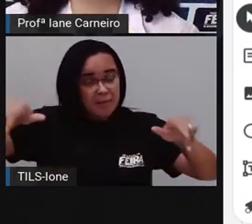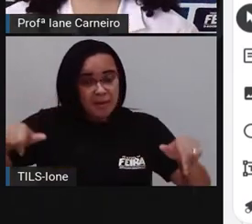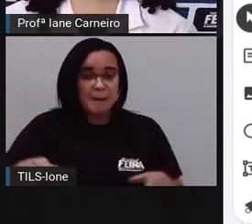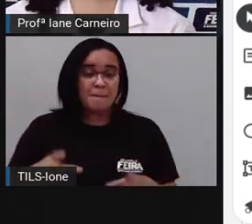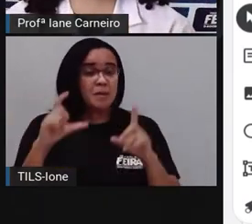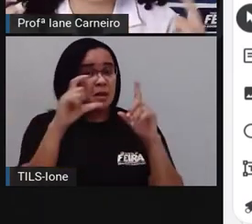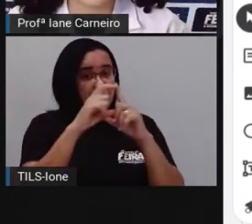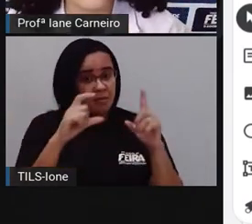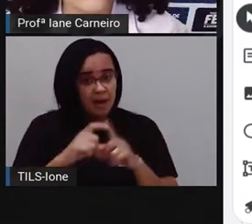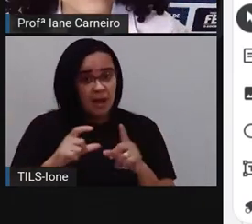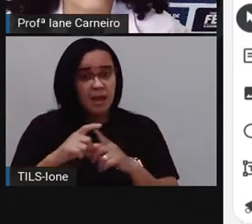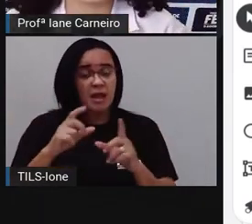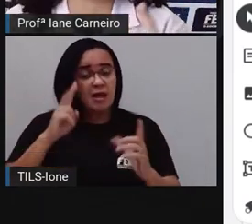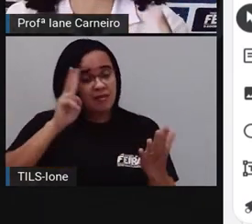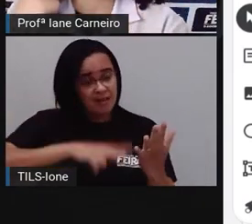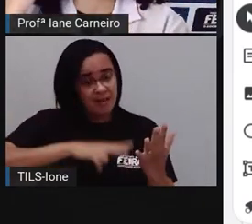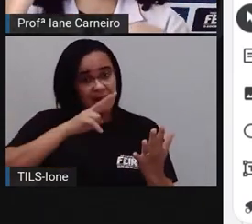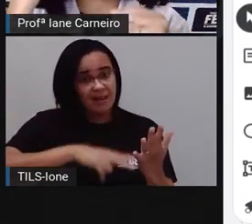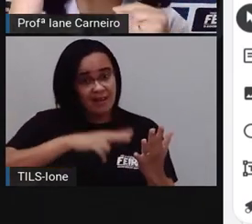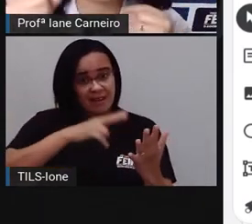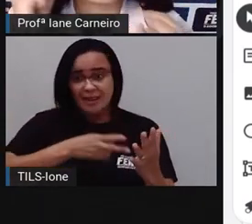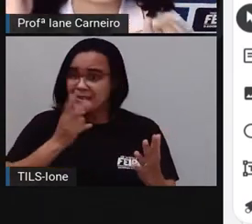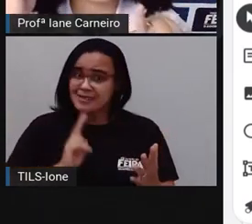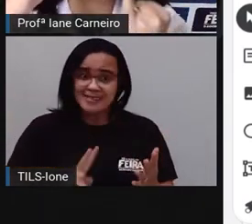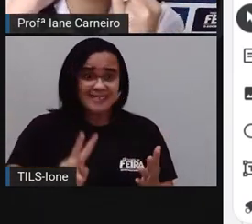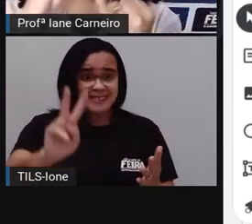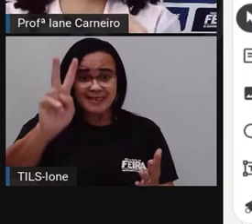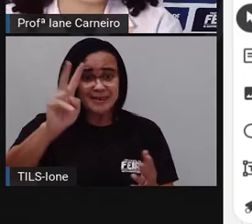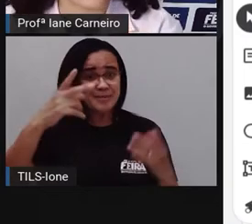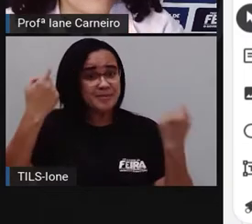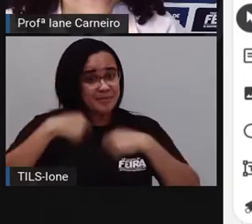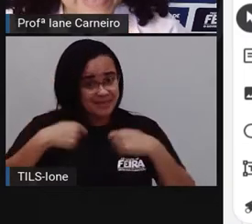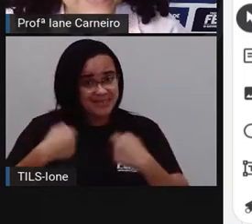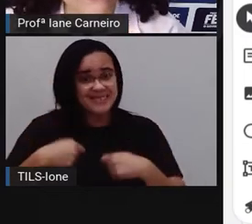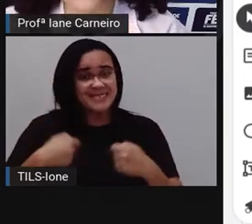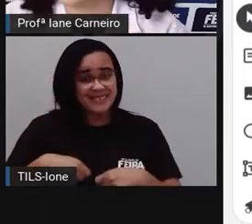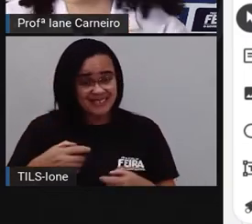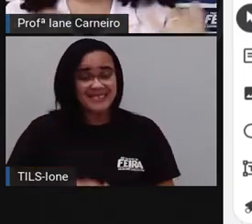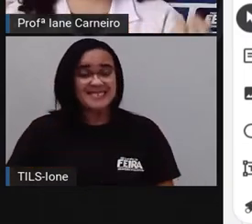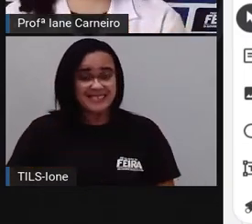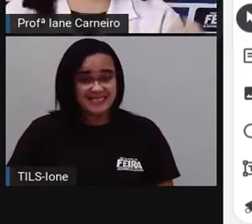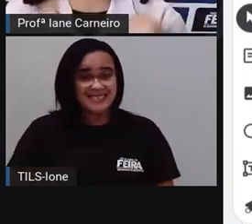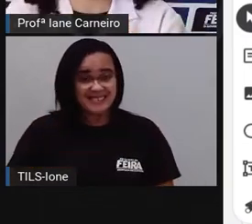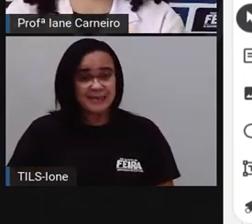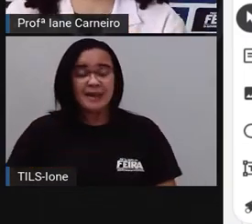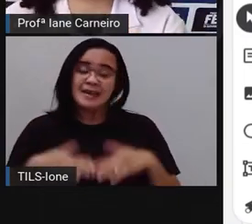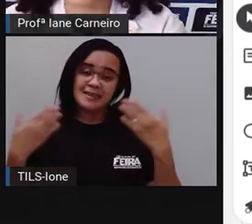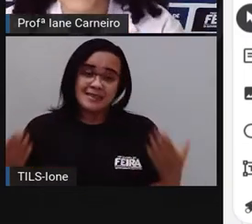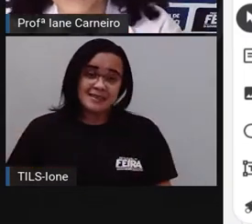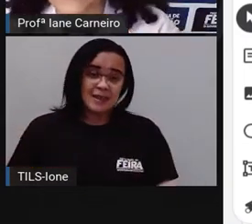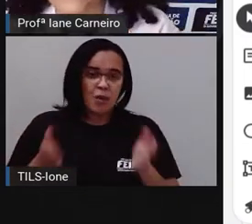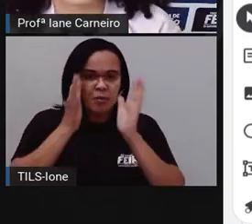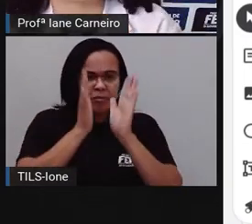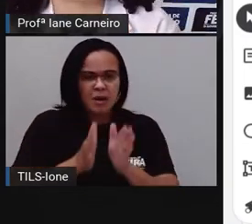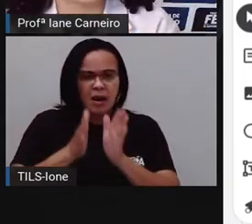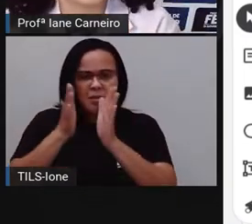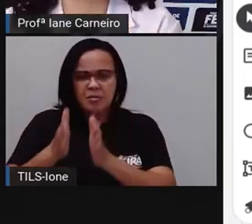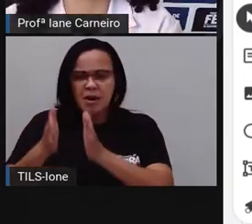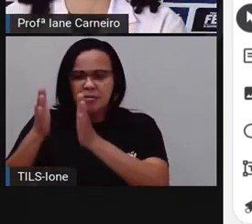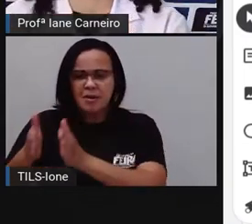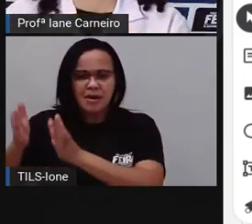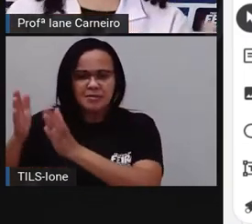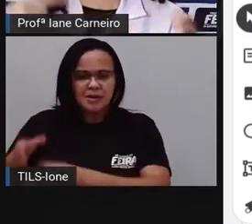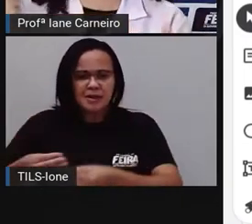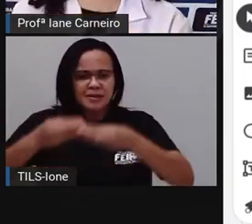bom? Então a gente vai continuar, ó, resgatando aqui a ordem do alfabeto, porque tem criança que pode não saber ainda a ordem do